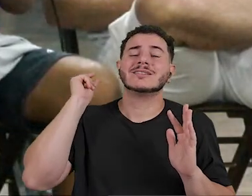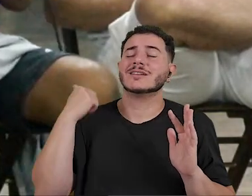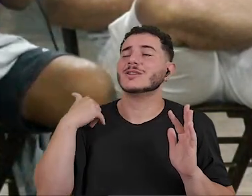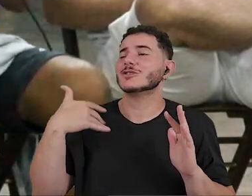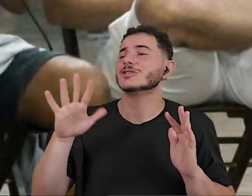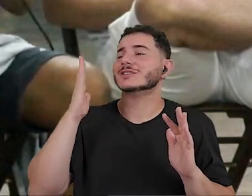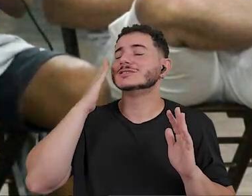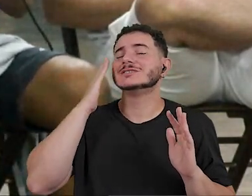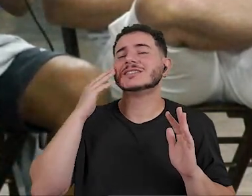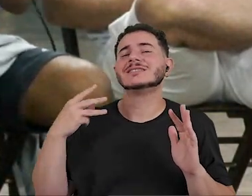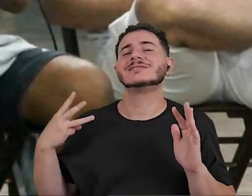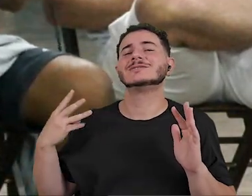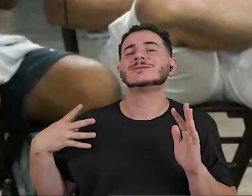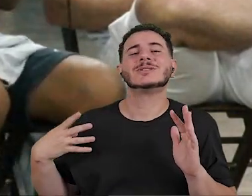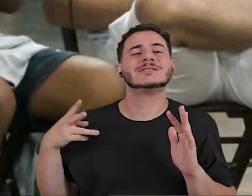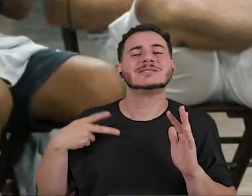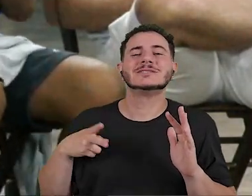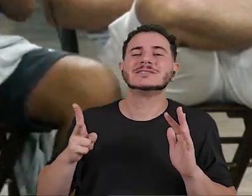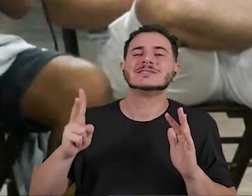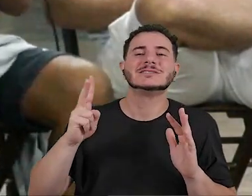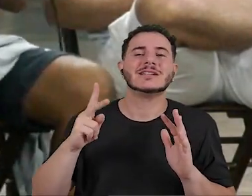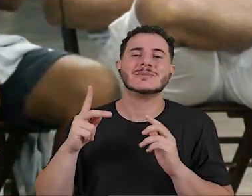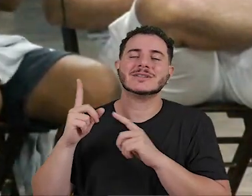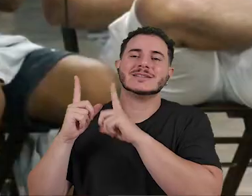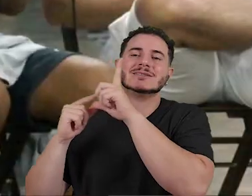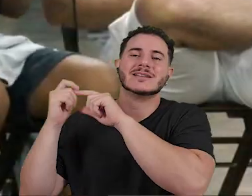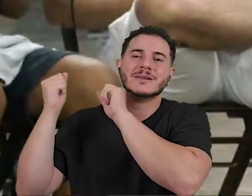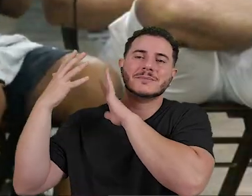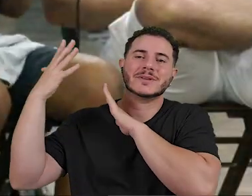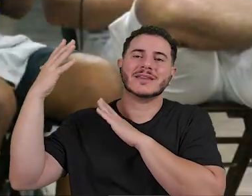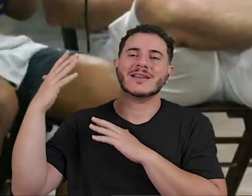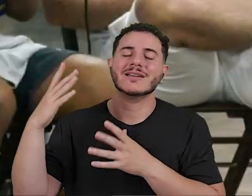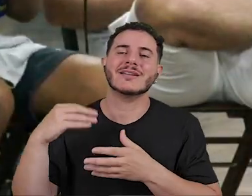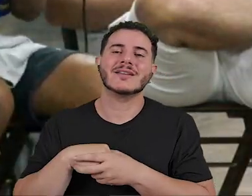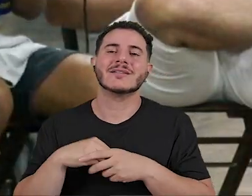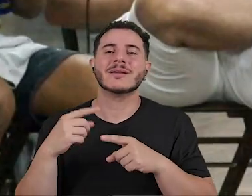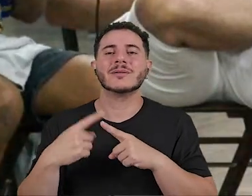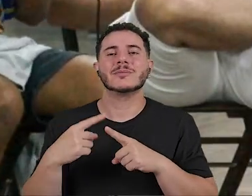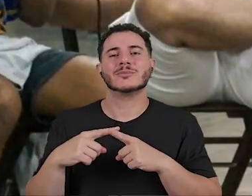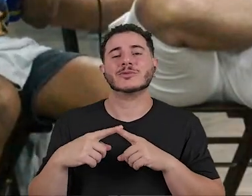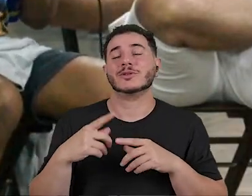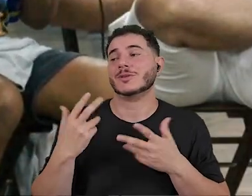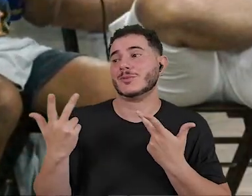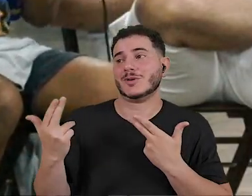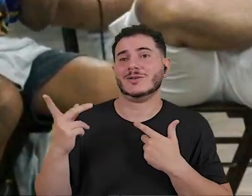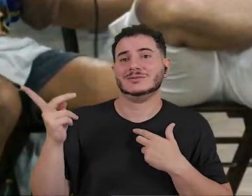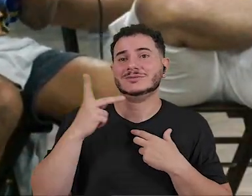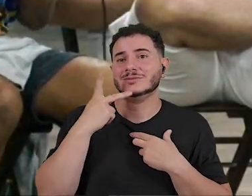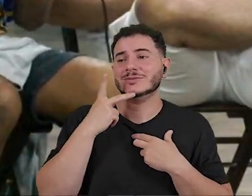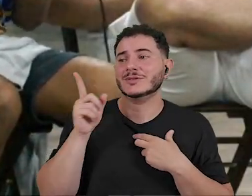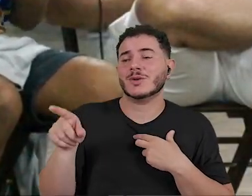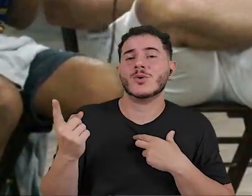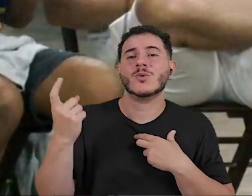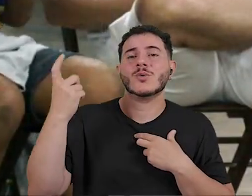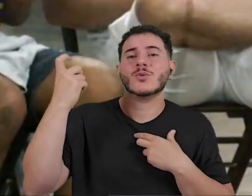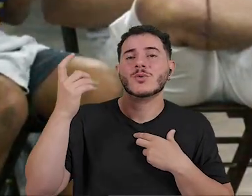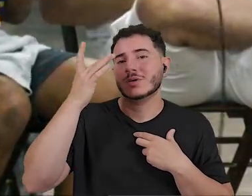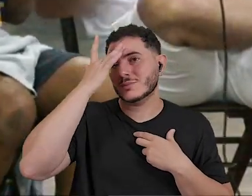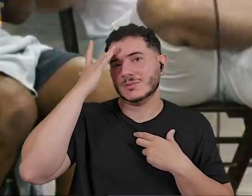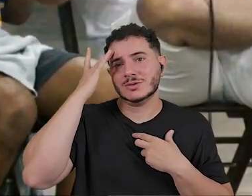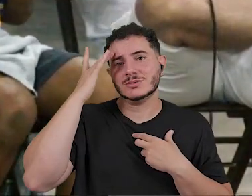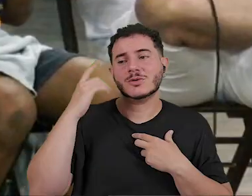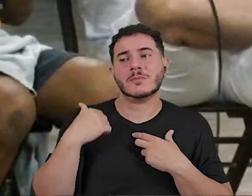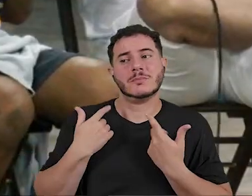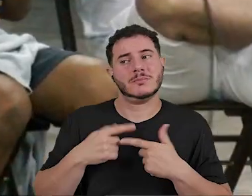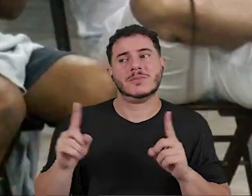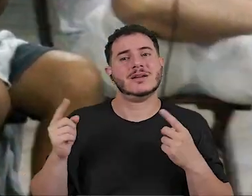até porque eu pedi, ele disse, você é a única pessoa que pode cantar, só não me bota nessa treta, mas eu vou cantar. Eu não